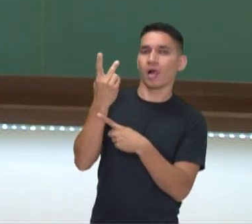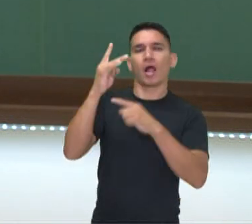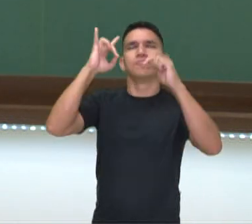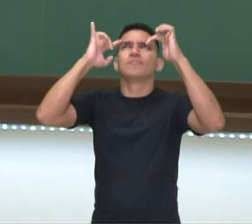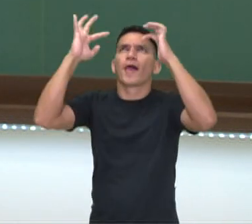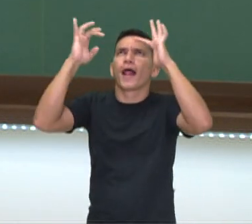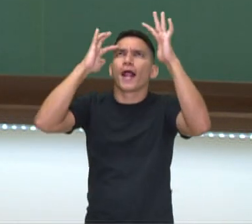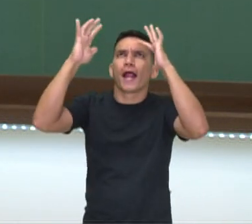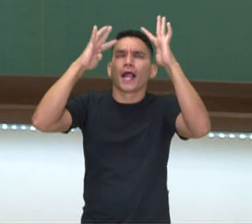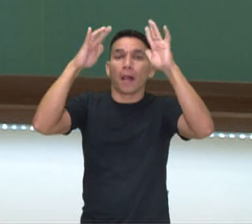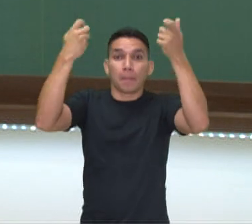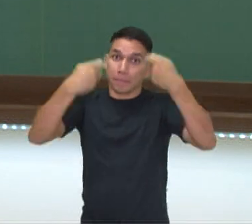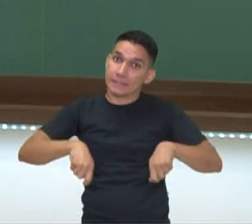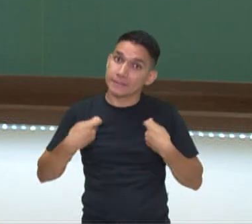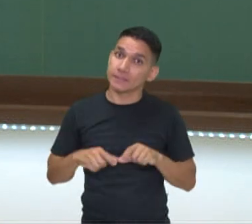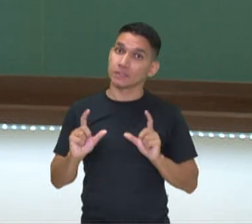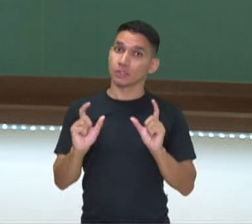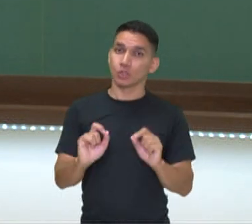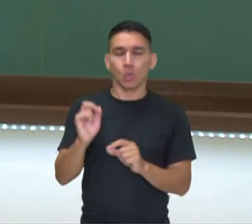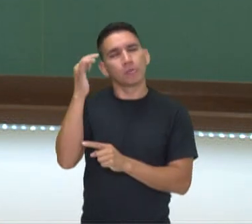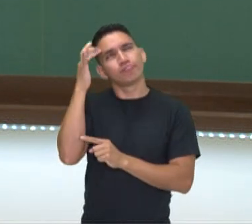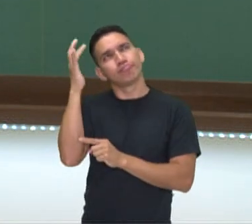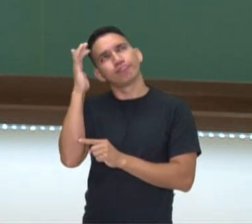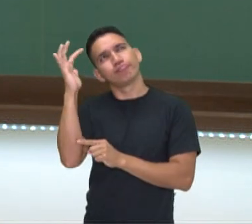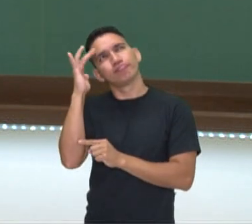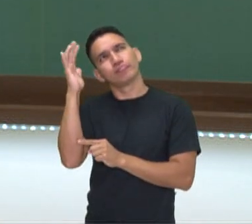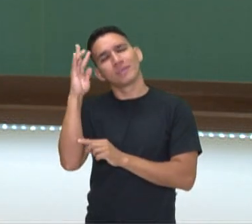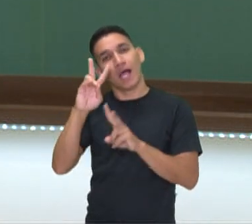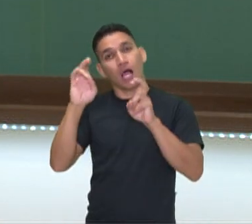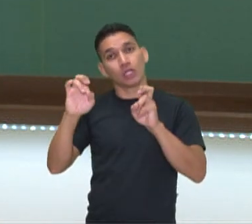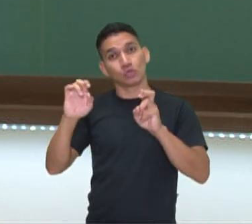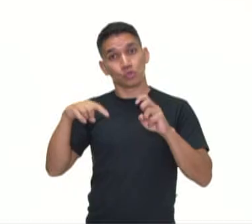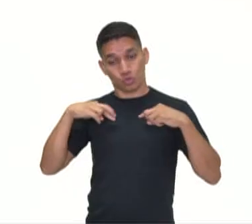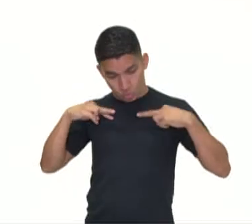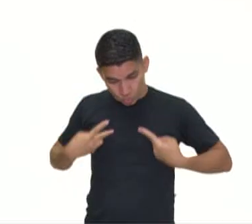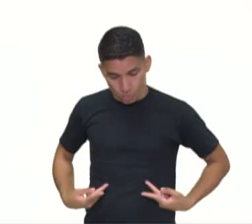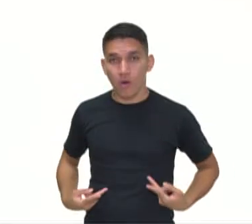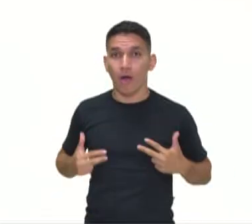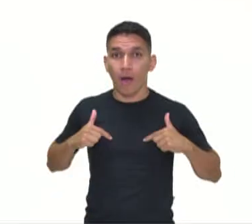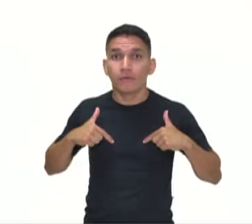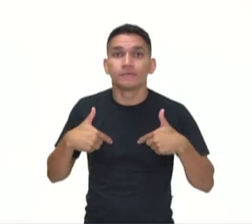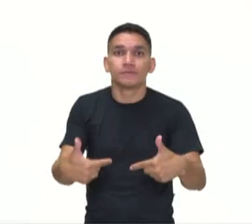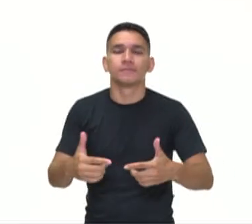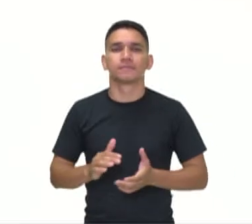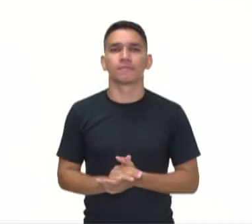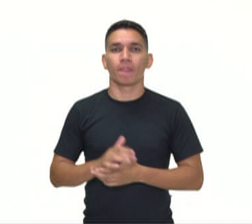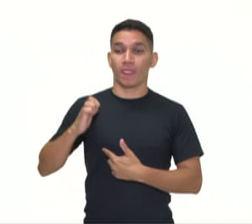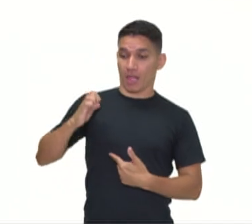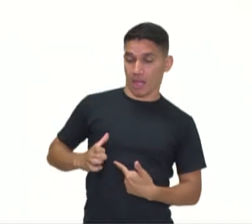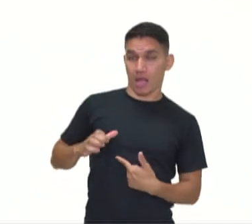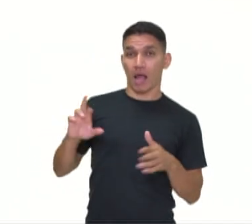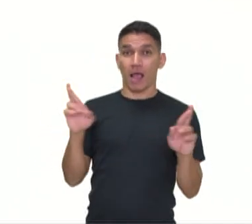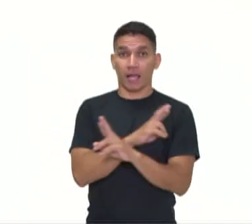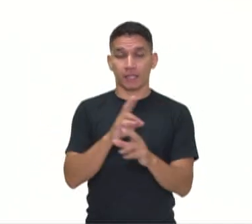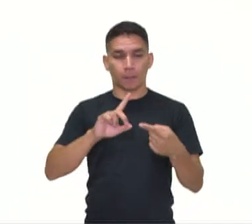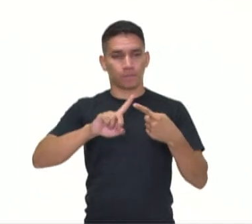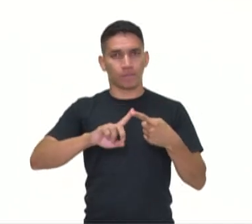reflexão necessária para pensarmos a nossa conduta. A ética tem relação com o respeito,